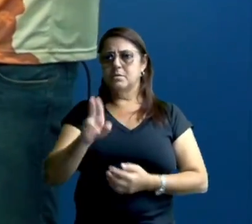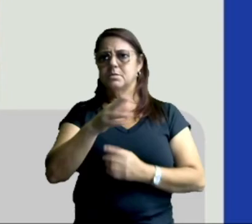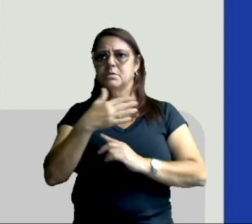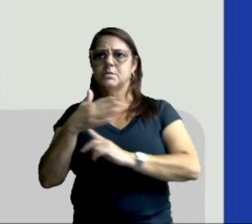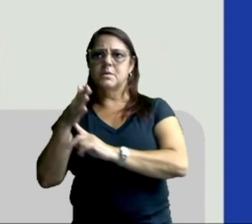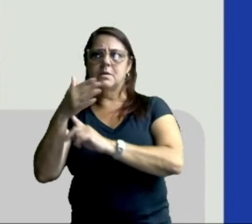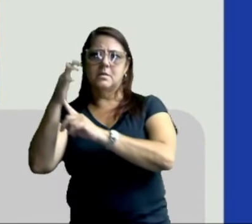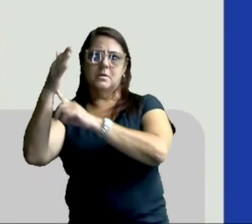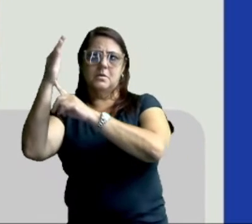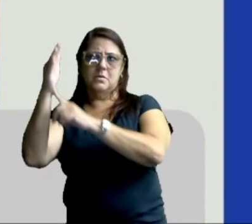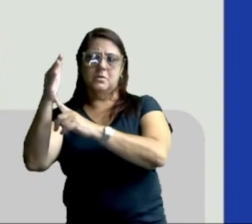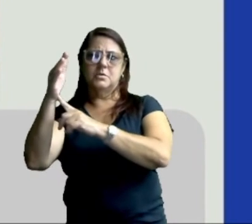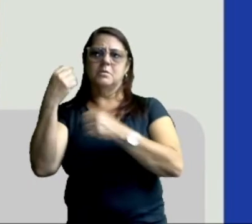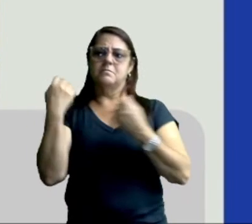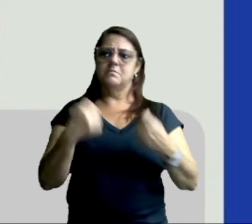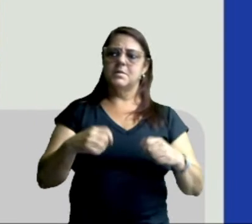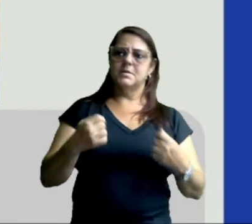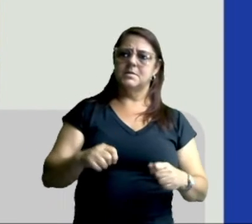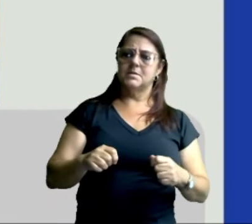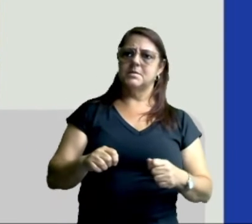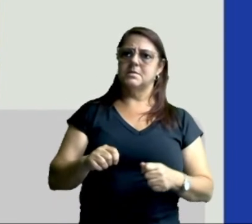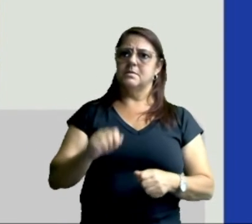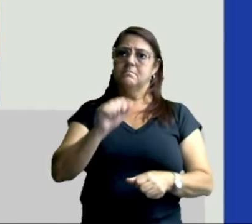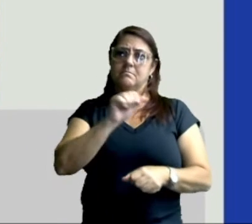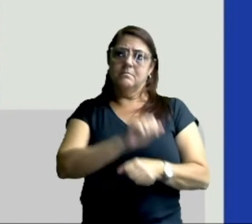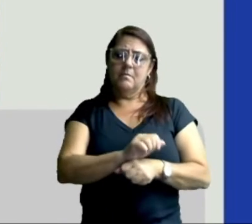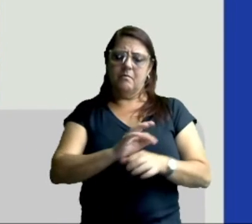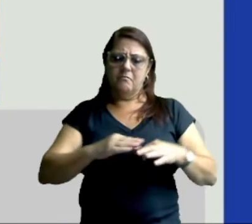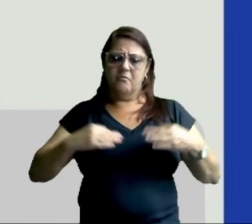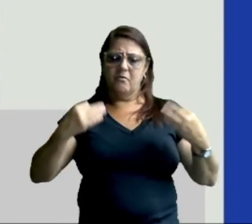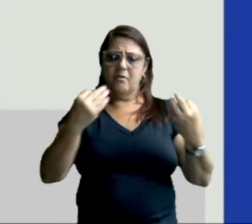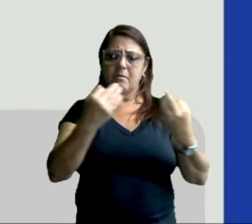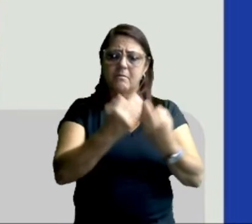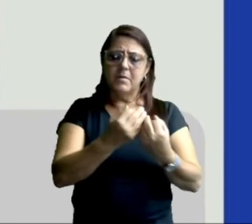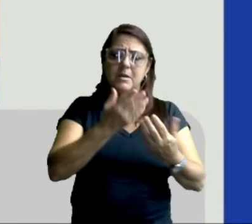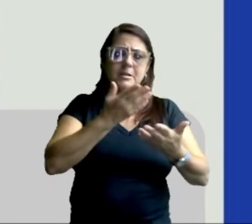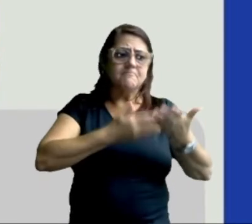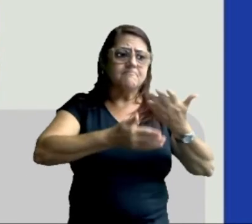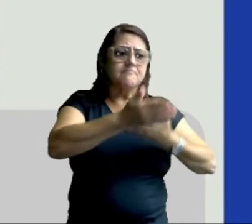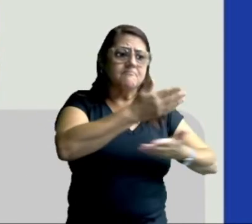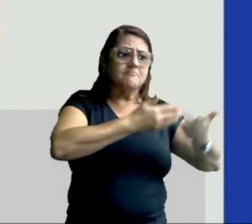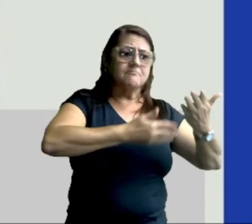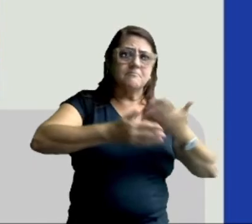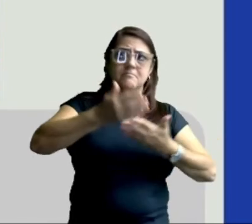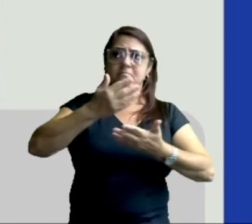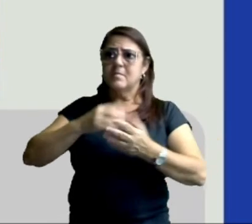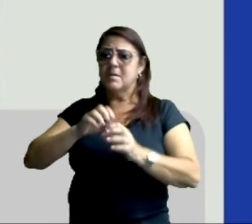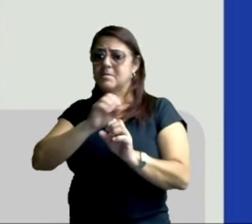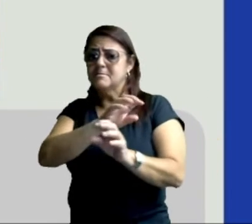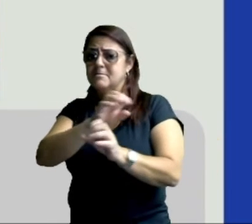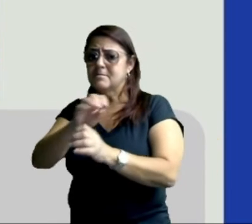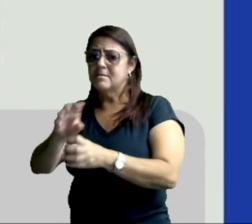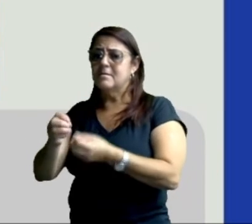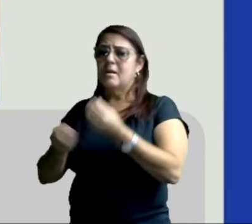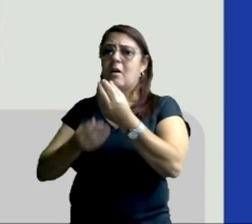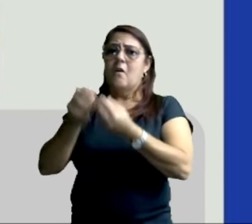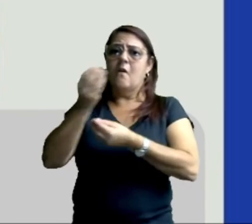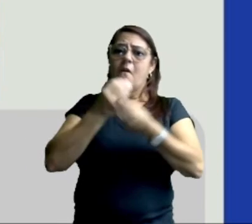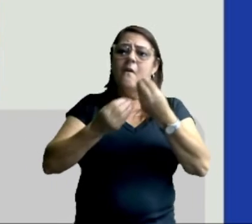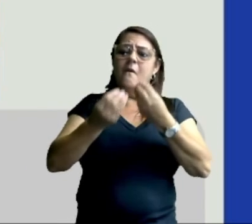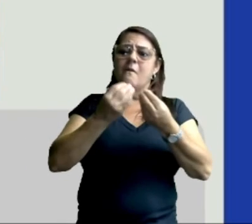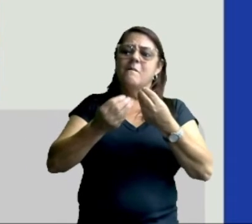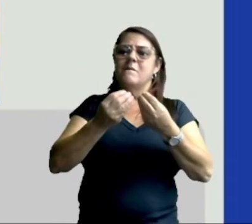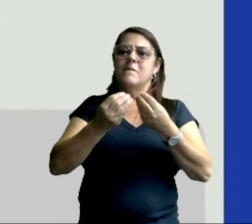da tecnologia. É preciso mobilizar famílias, alunos, para utilizar tais recursos